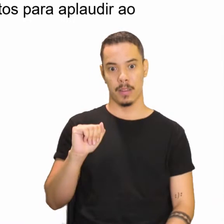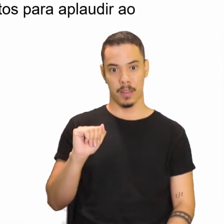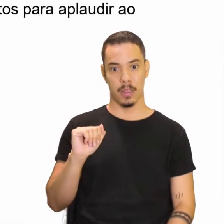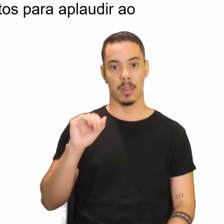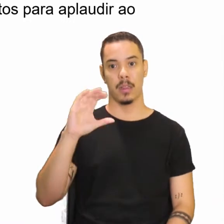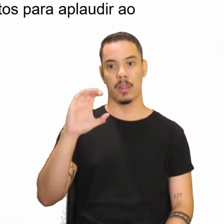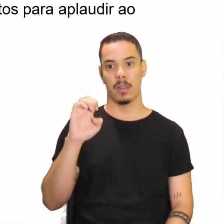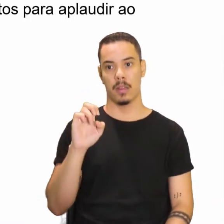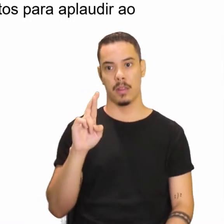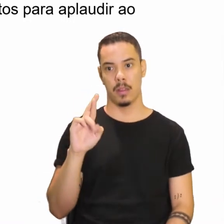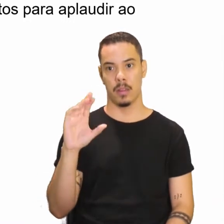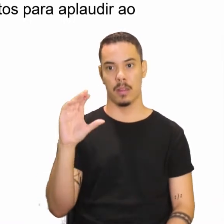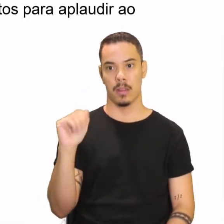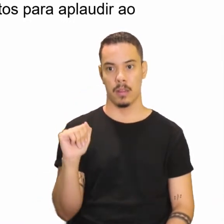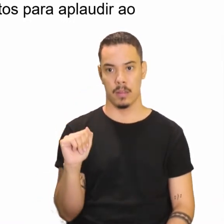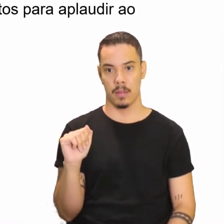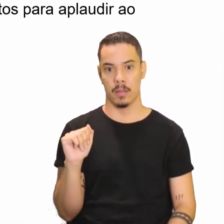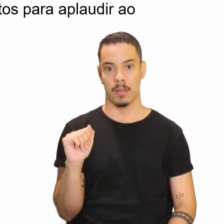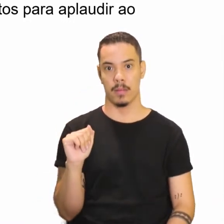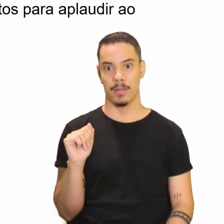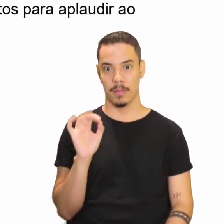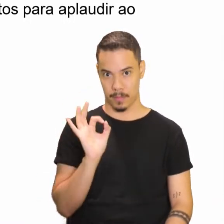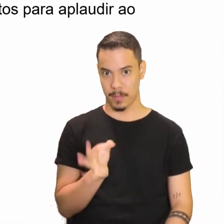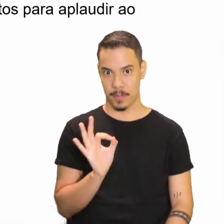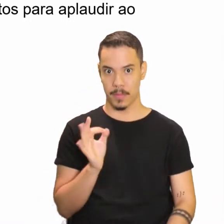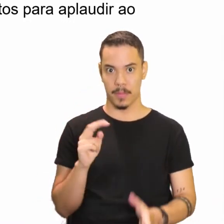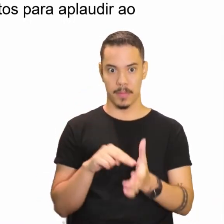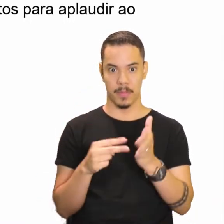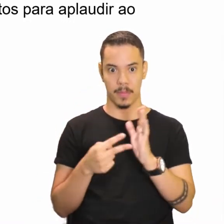assunto, você vai escrever